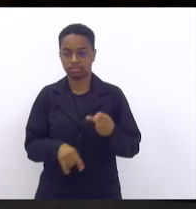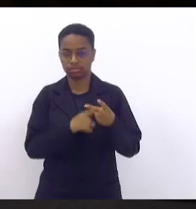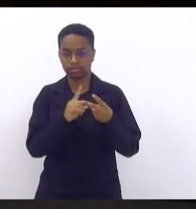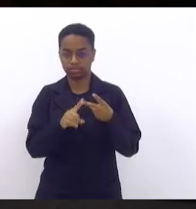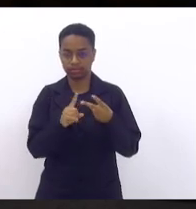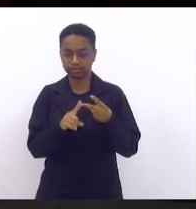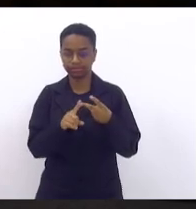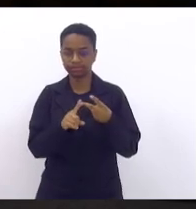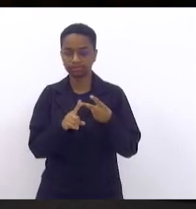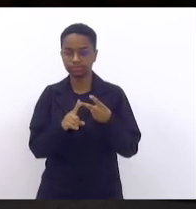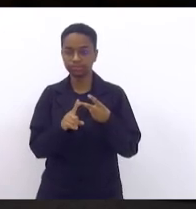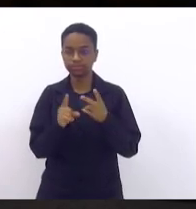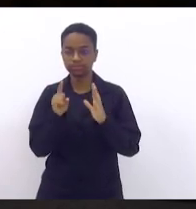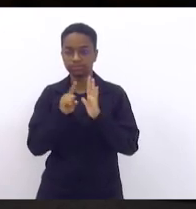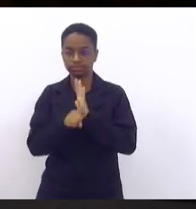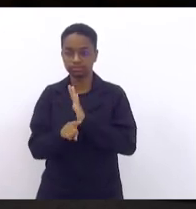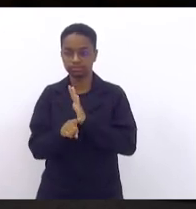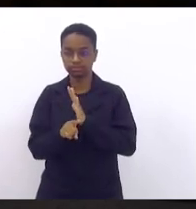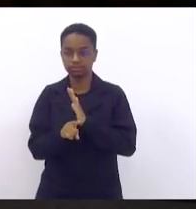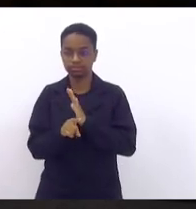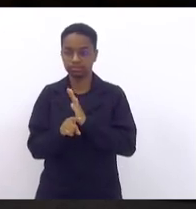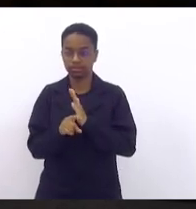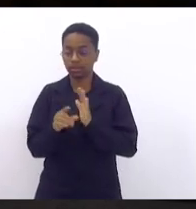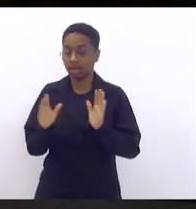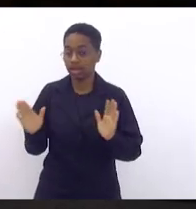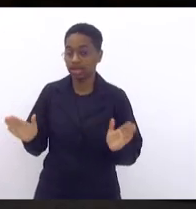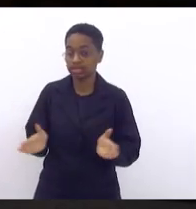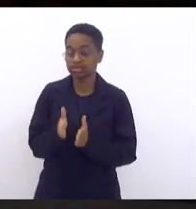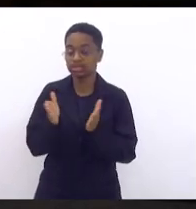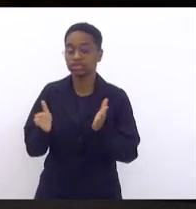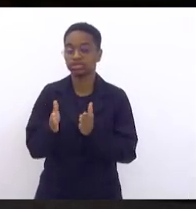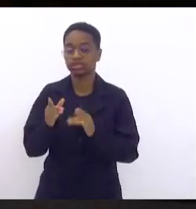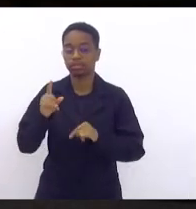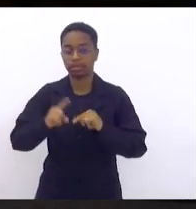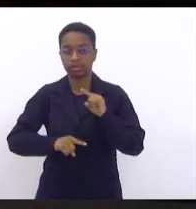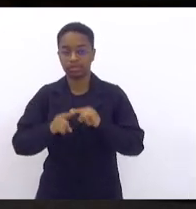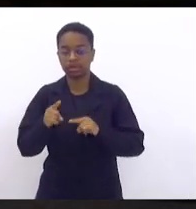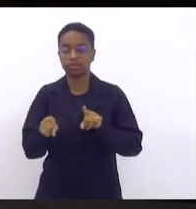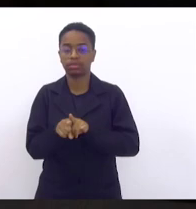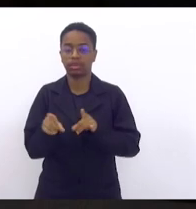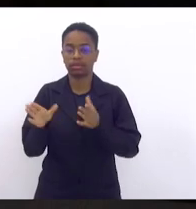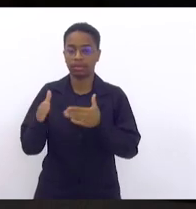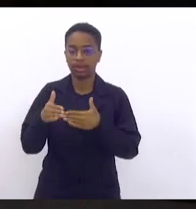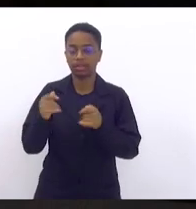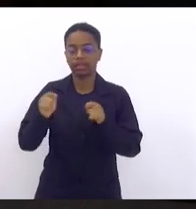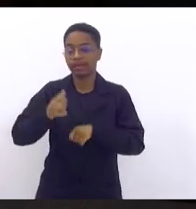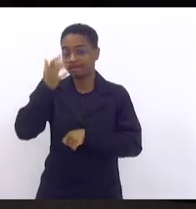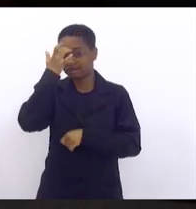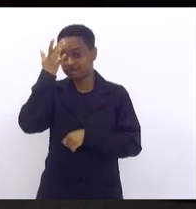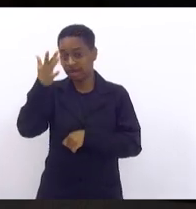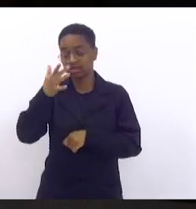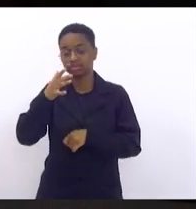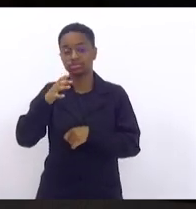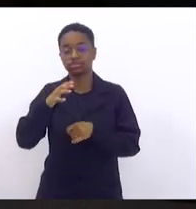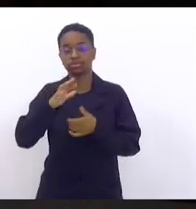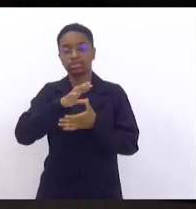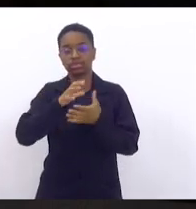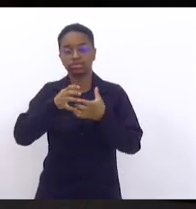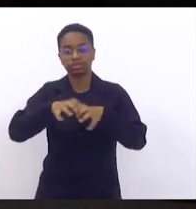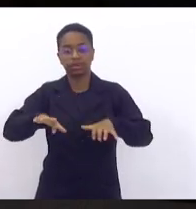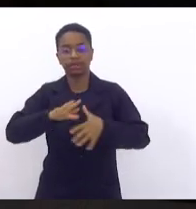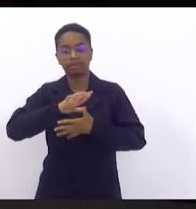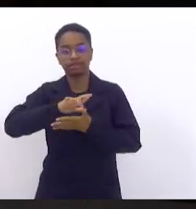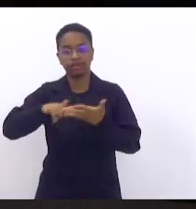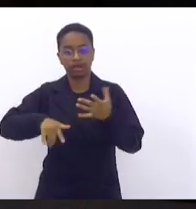ele pergunta aqui atrás incentivo fiscal para produtos embalagens que facilitam a separação dos diversos tipos de matérias-primas